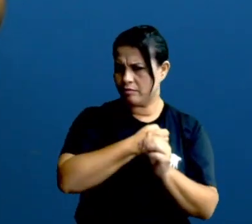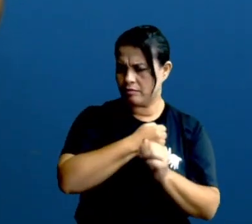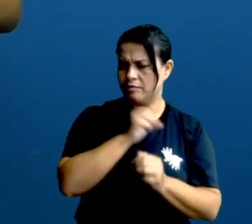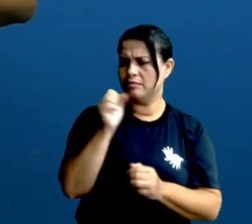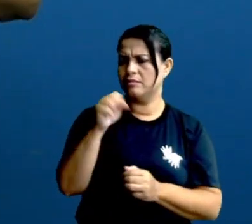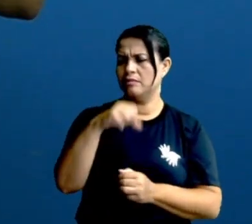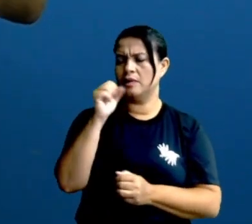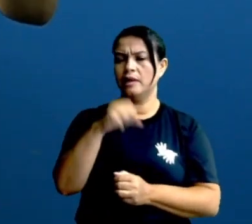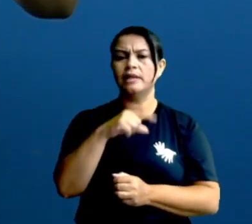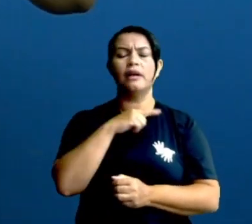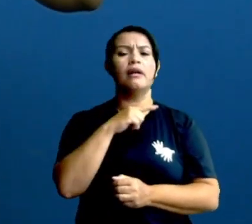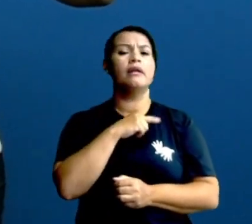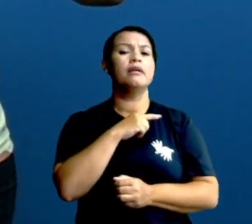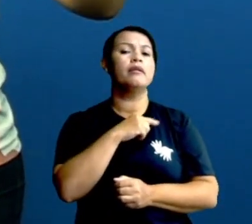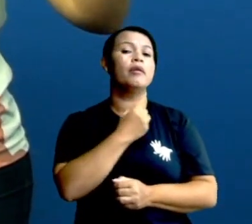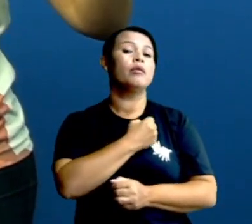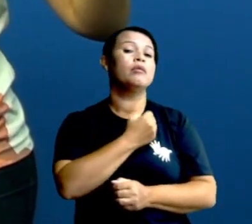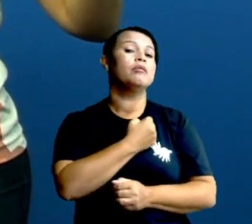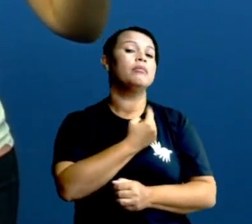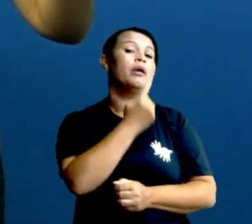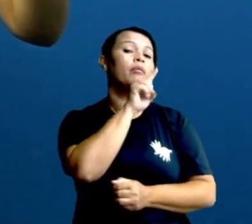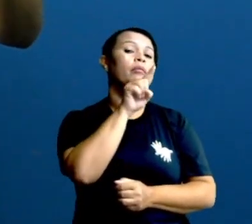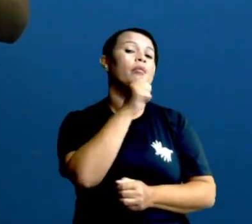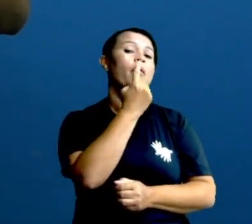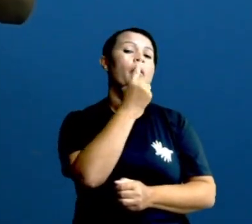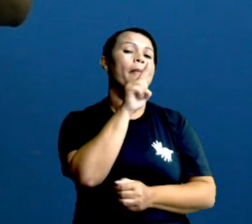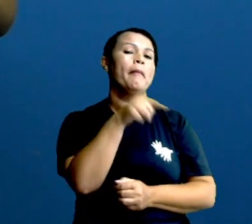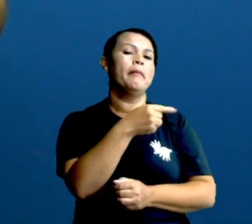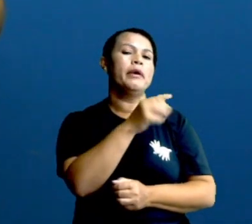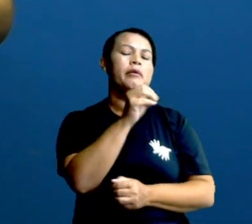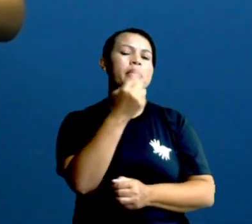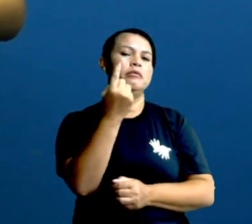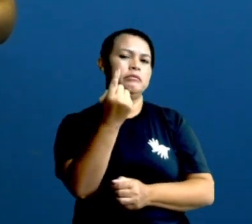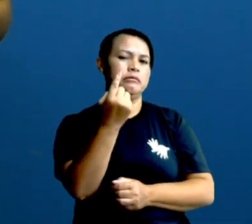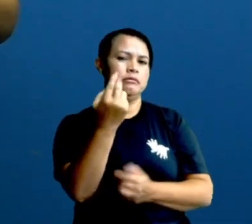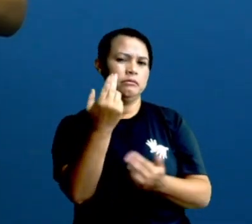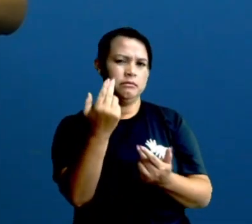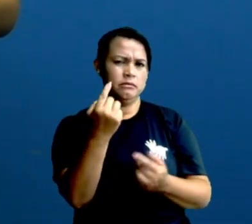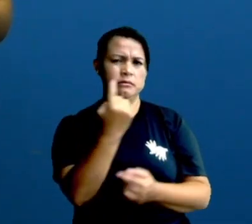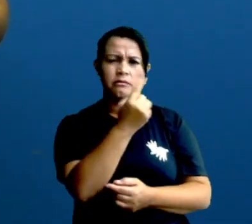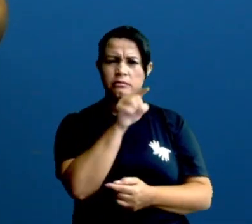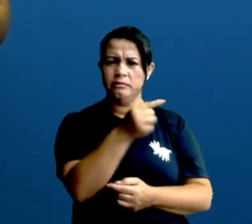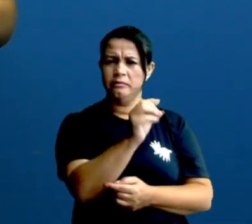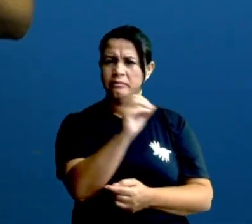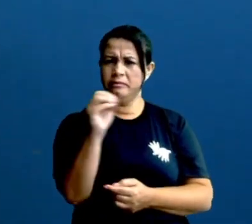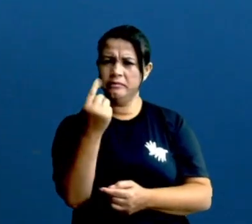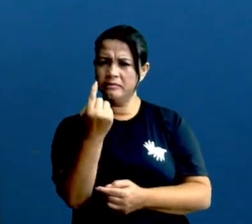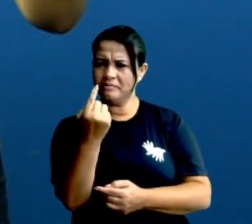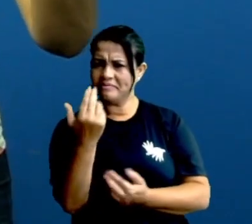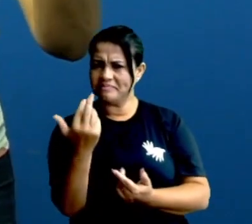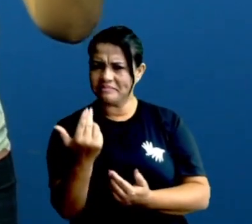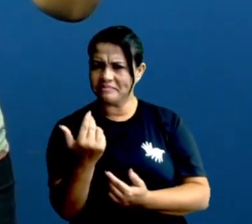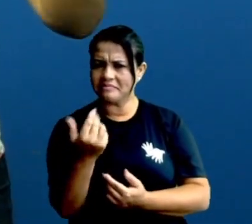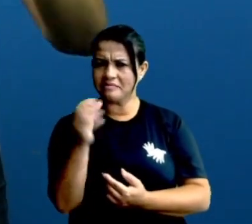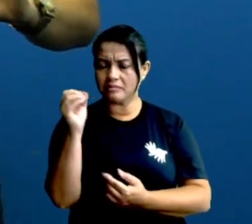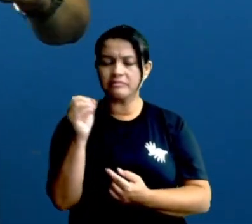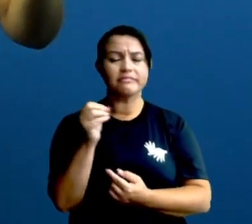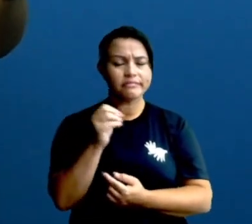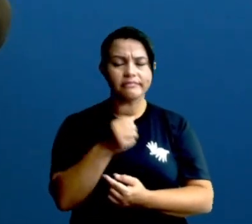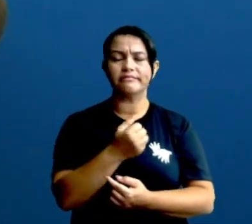sim. E se eu tiver um número 1001 elevado a zero, vai ser igual a quanto? Vai ser igual a 1. Se tiver 1